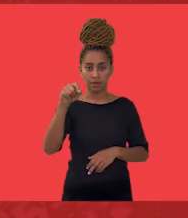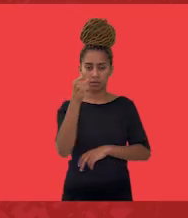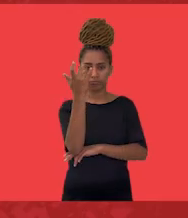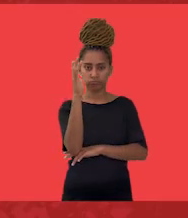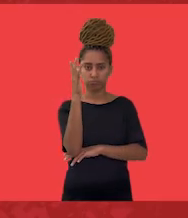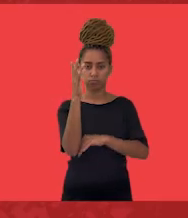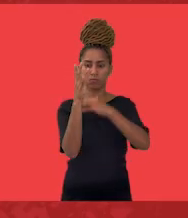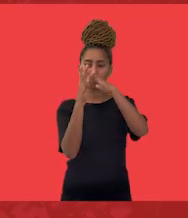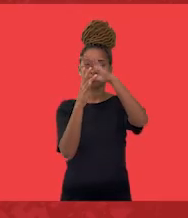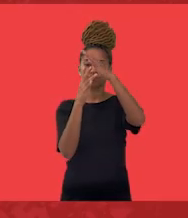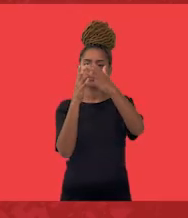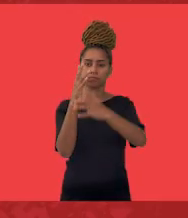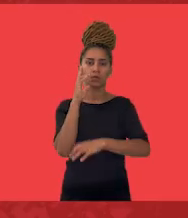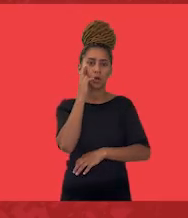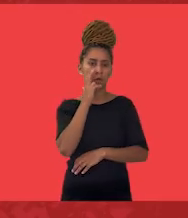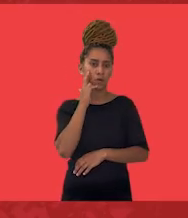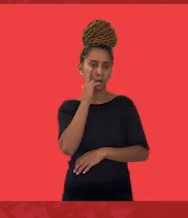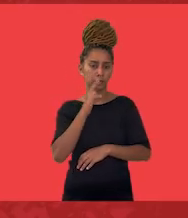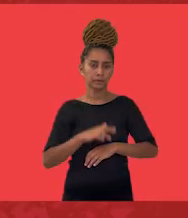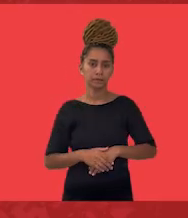absorverá a vergonha do mundo.